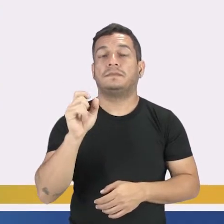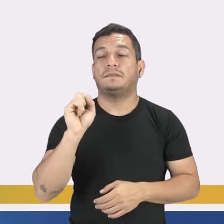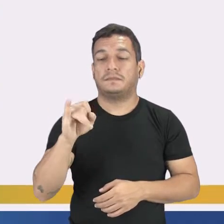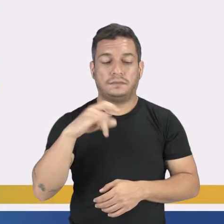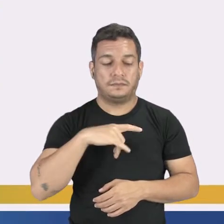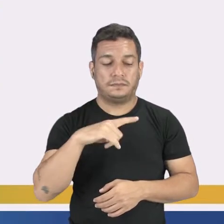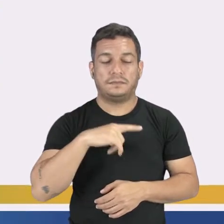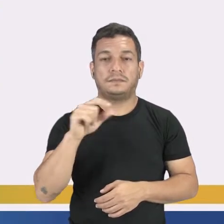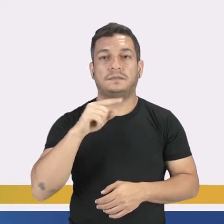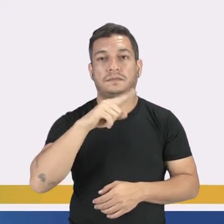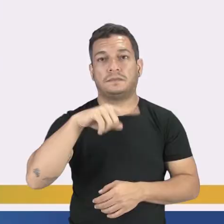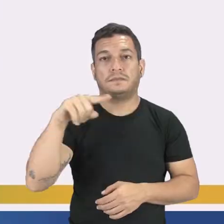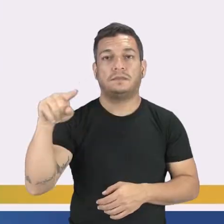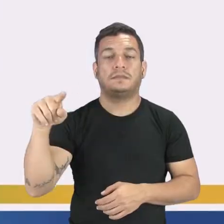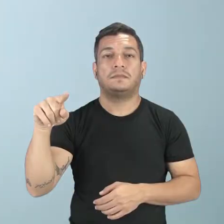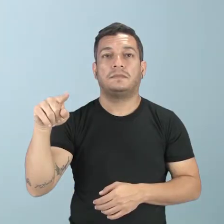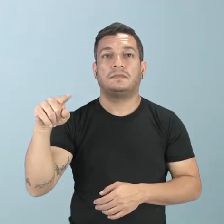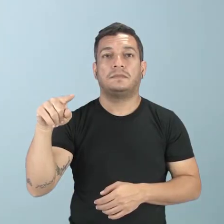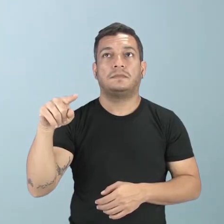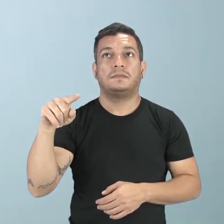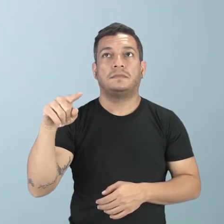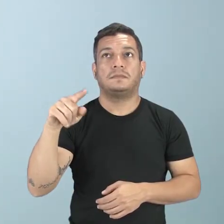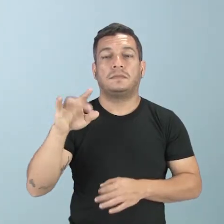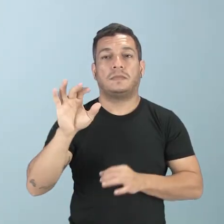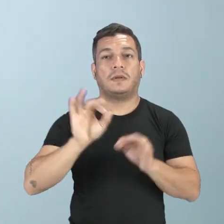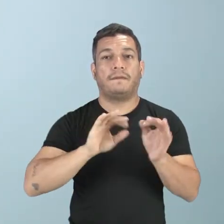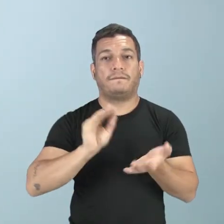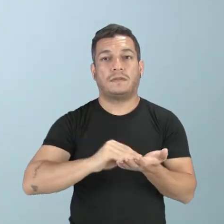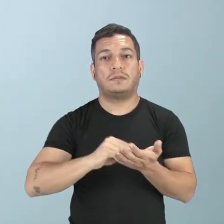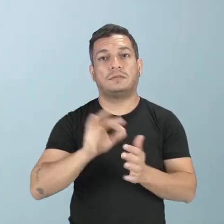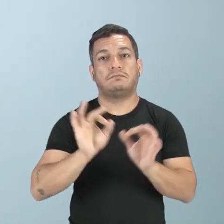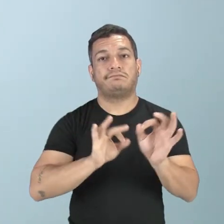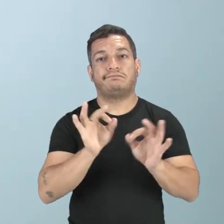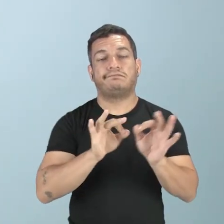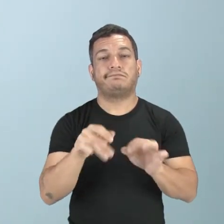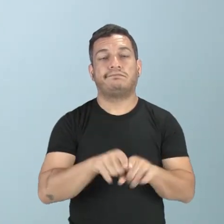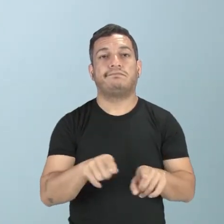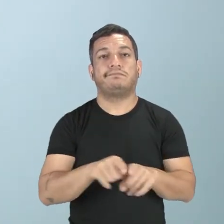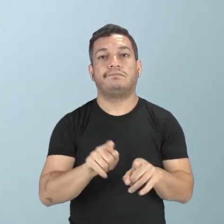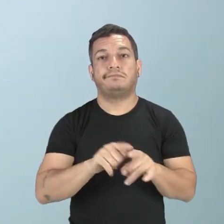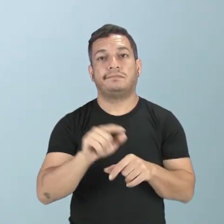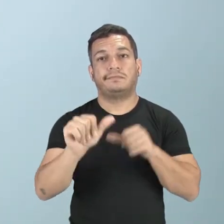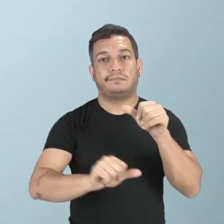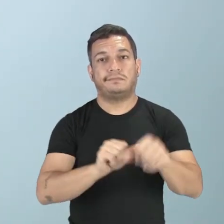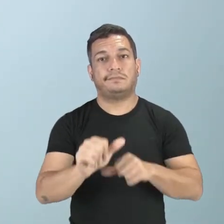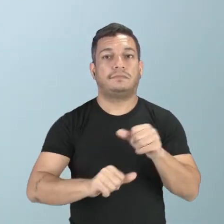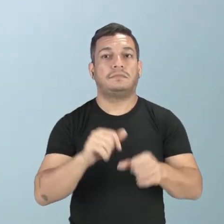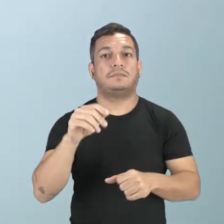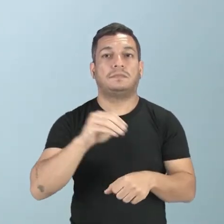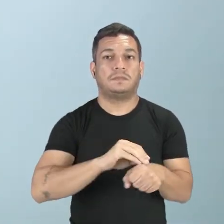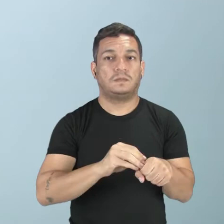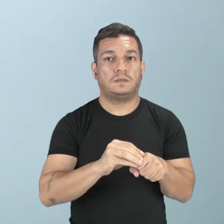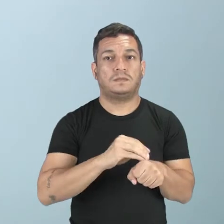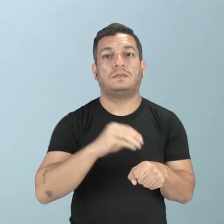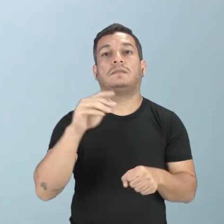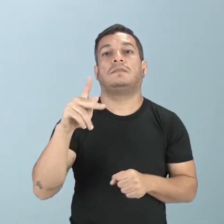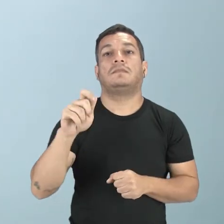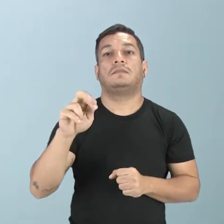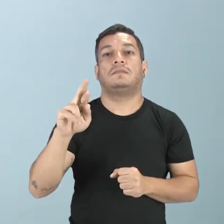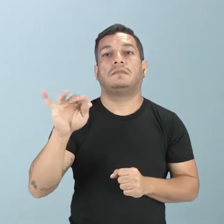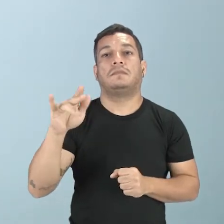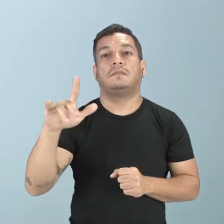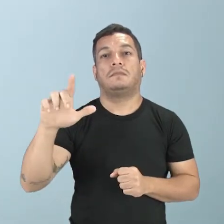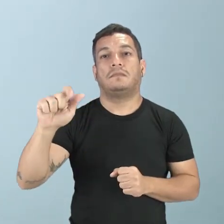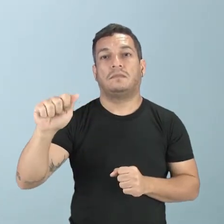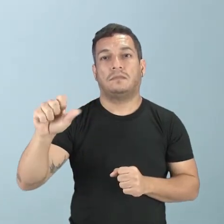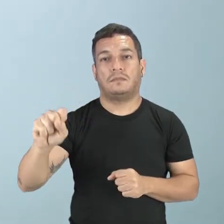há uma frequência dessa desorganização, digamos assim, dessa alteração das partículas, o elemento radioativo